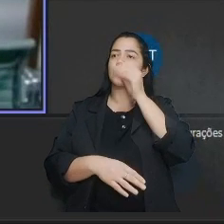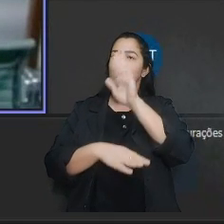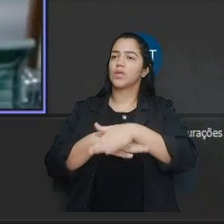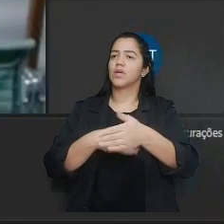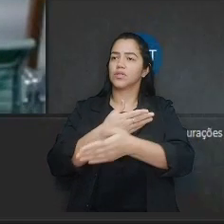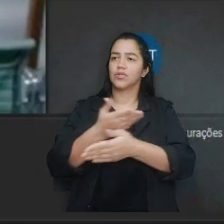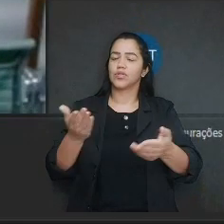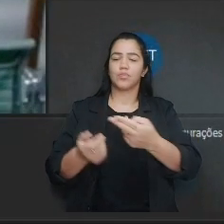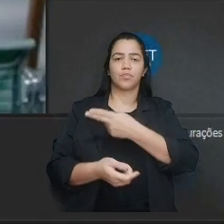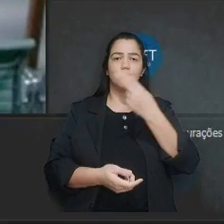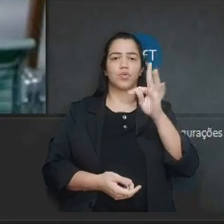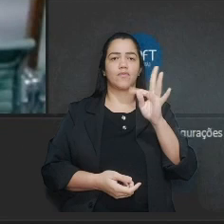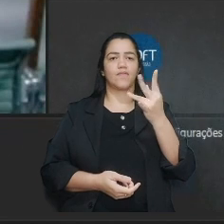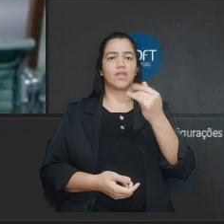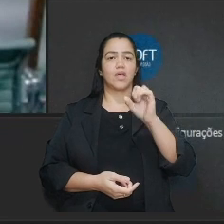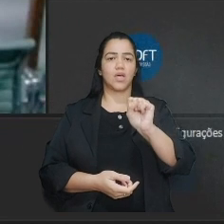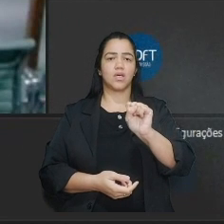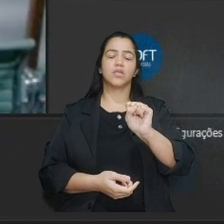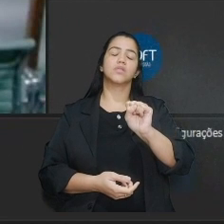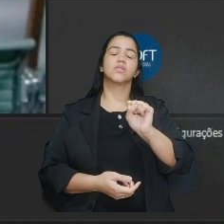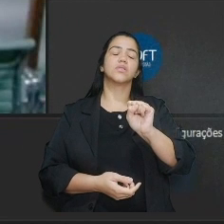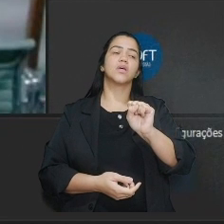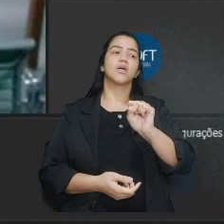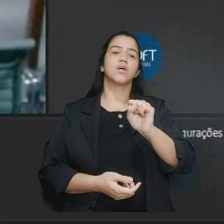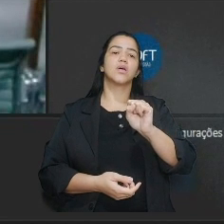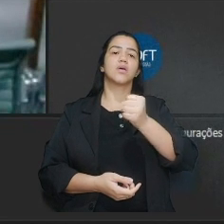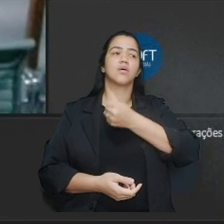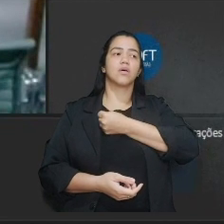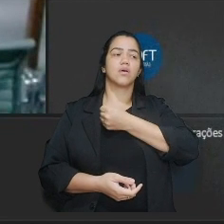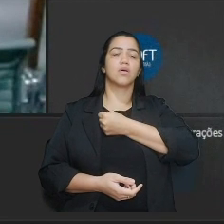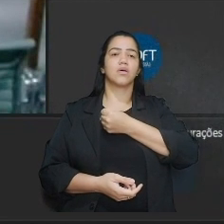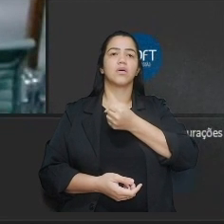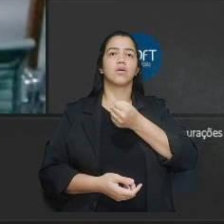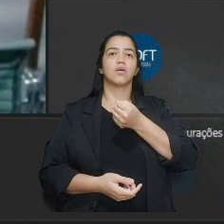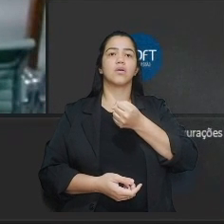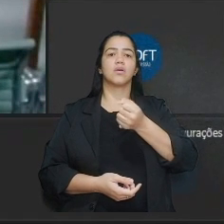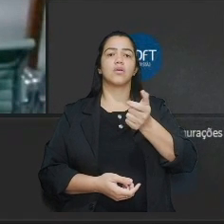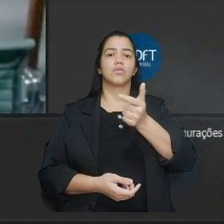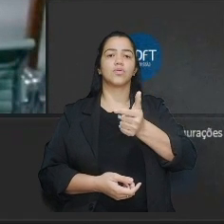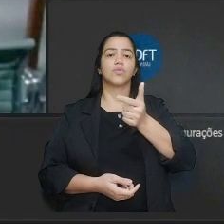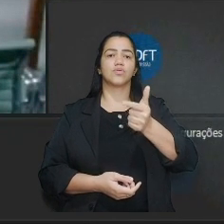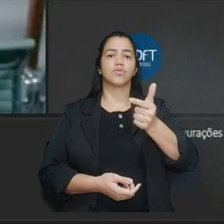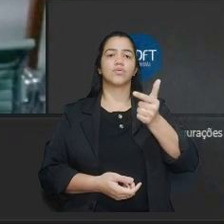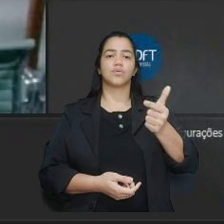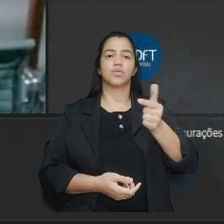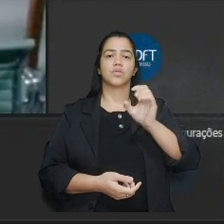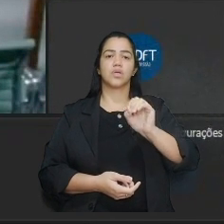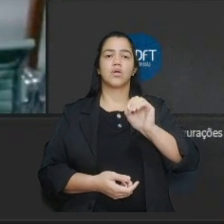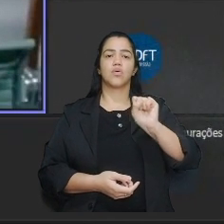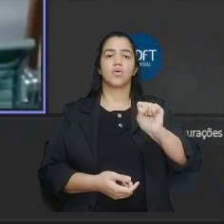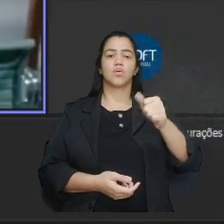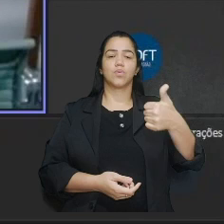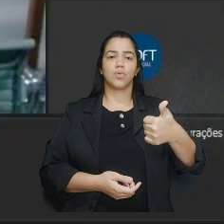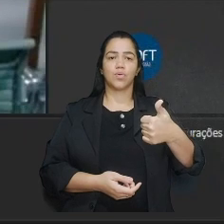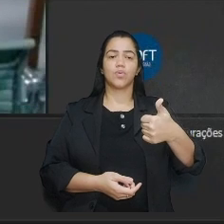regimental. Bem, boa tarde a todos. Eu sou Thaís Gonçalves Fortes, minha OAB é